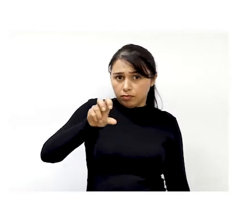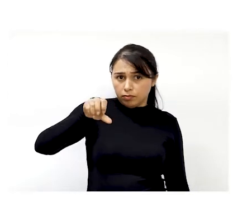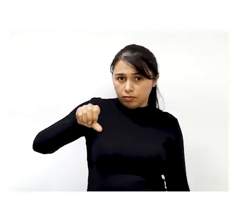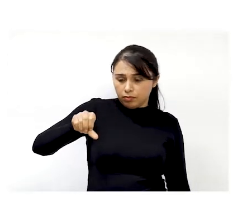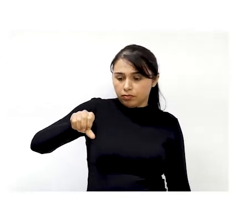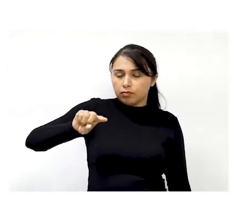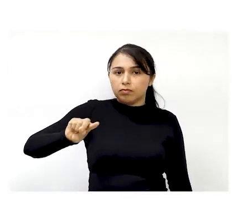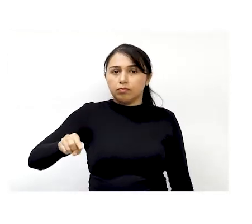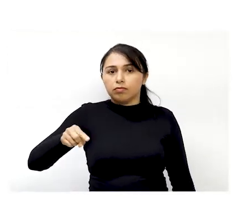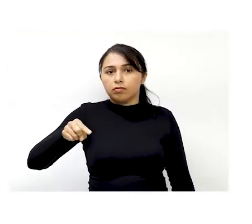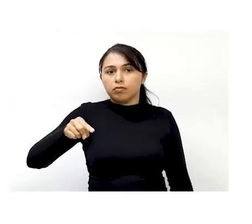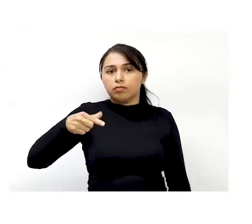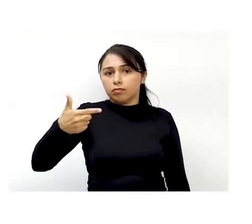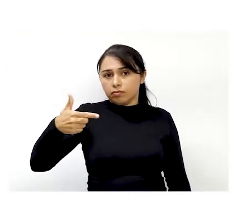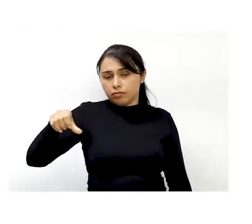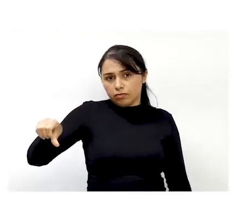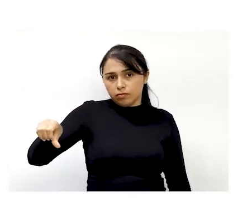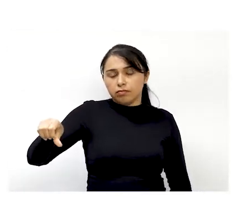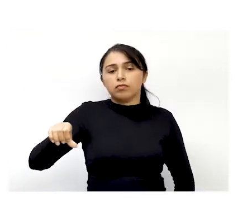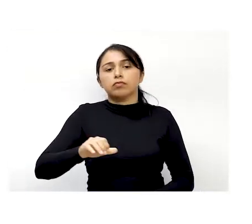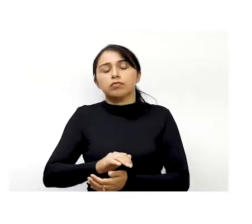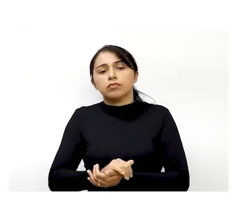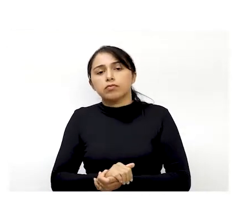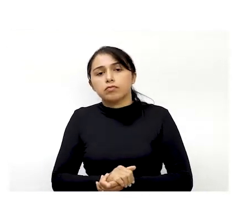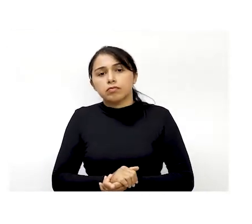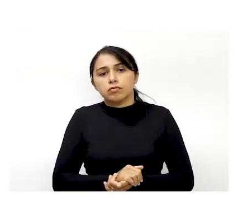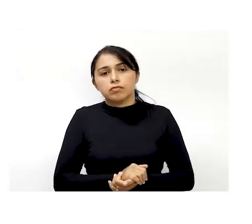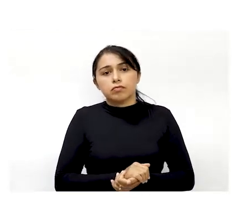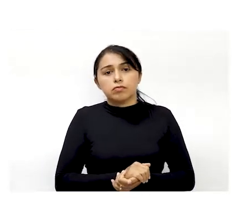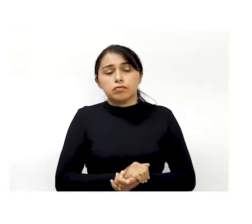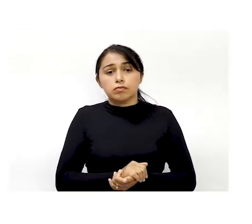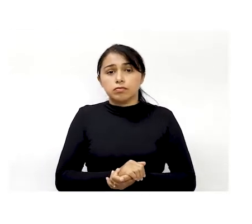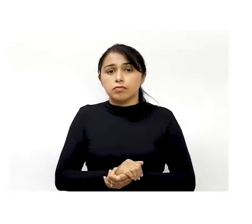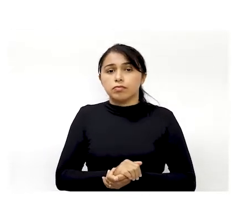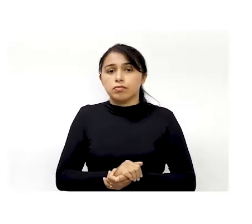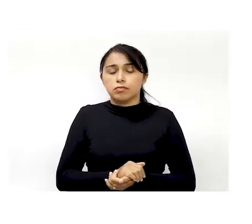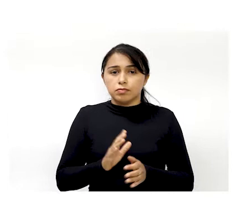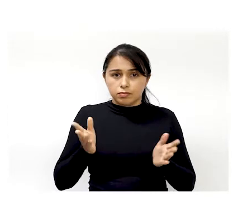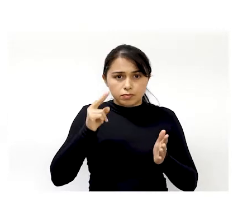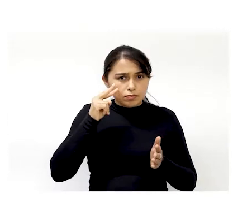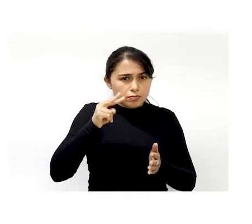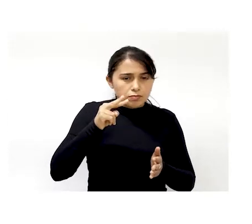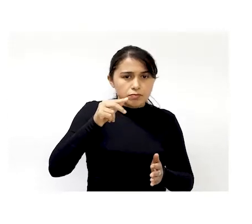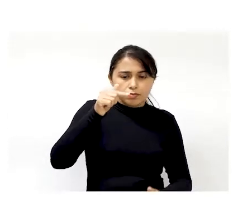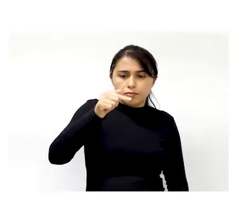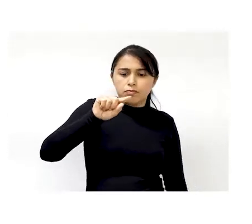5, 6, mais 3, 9. Baixa aqui os 5, duas casas depois da vírgula.